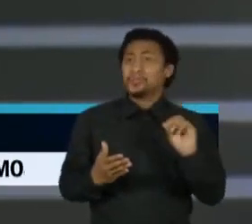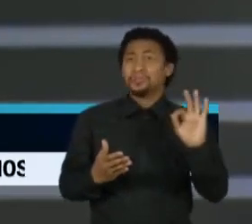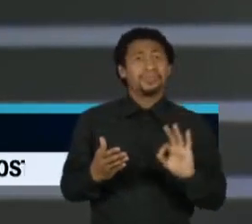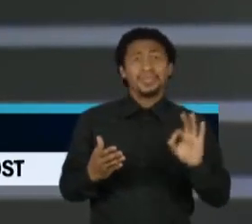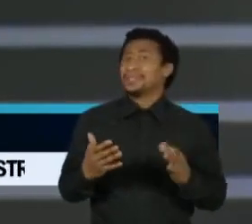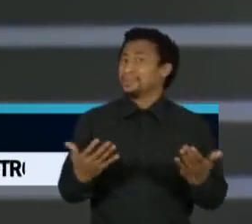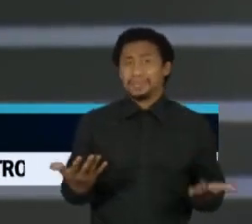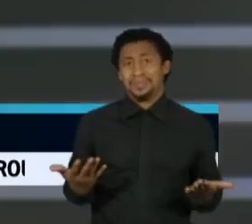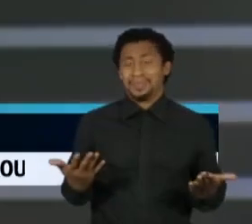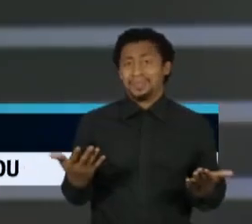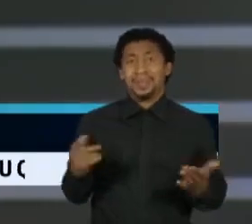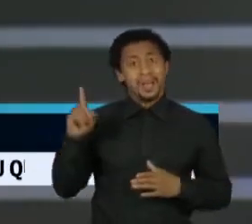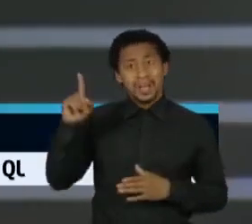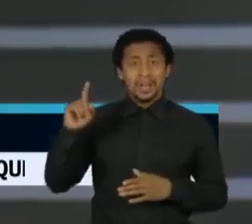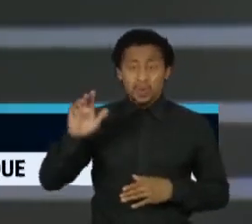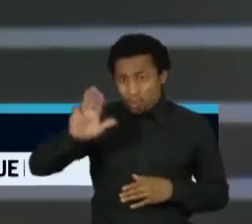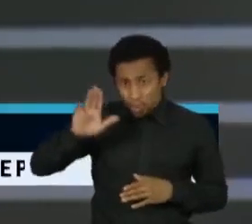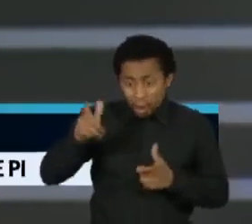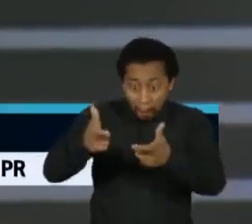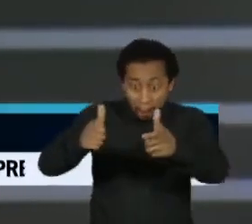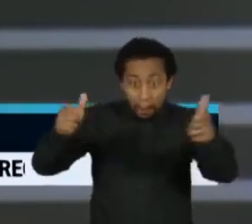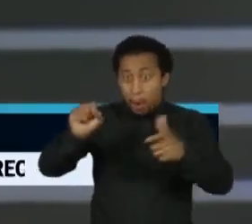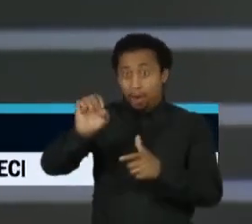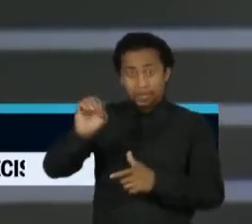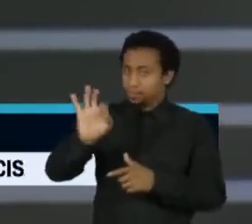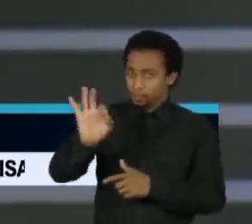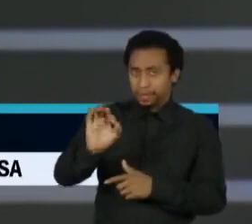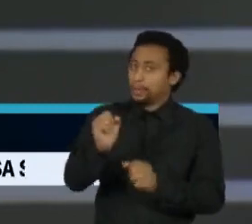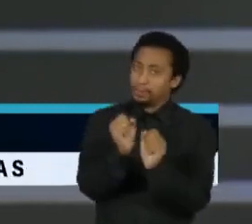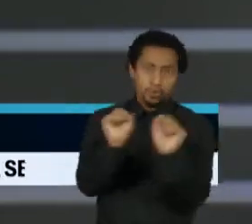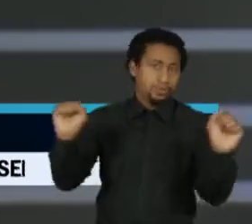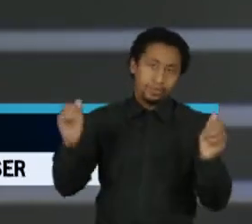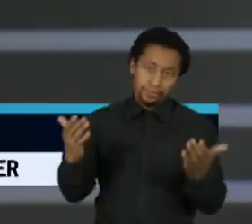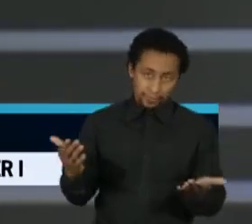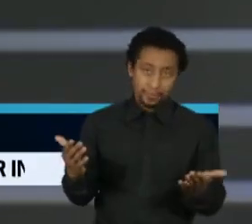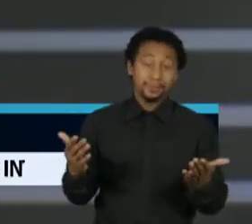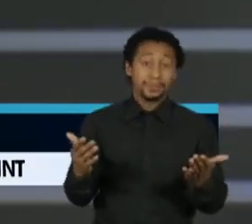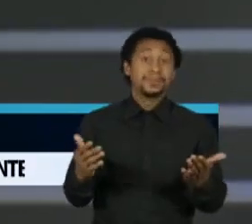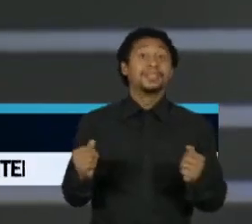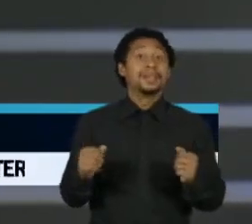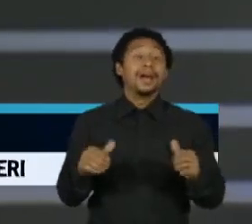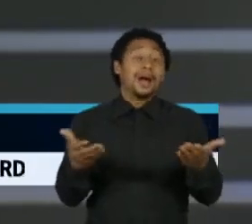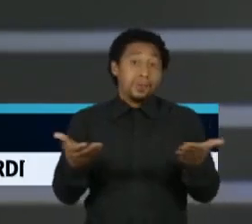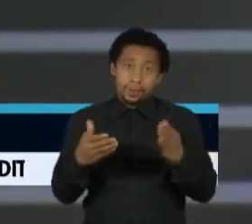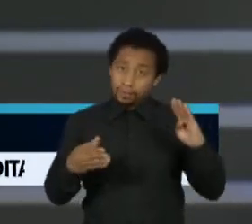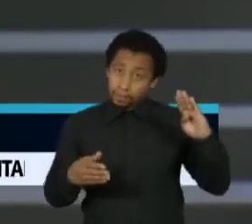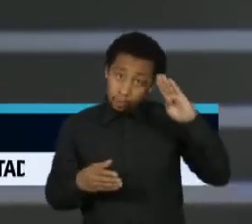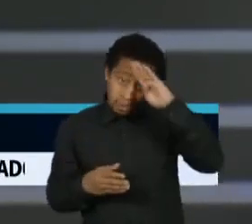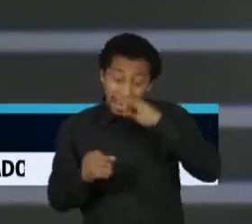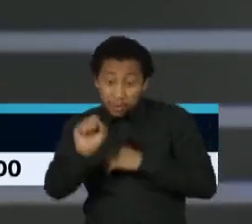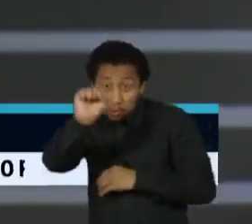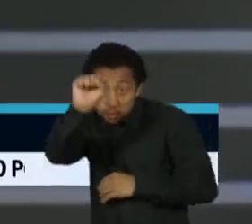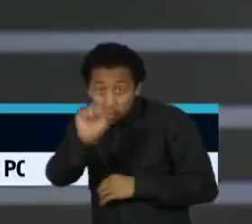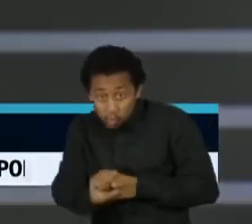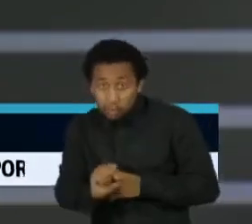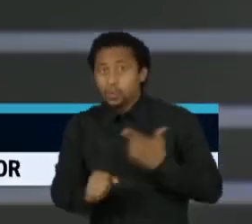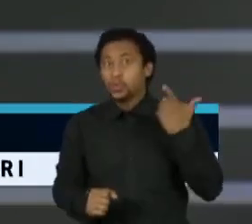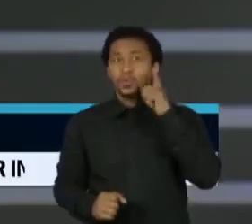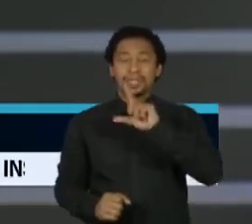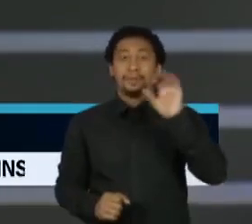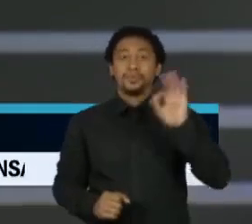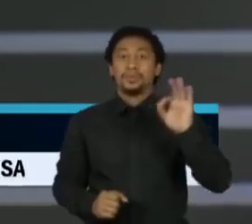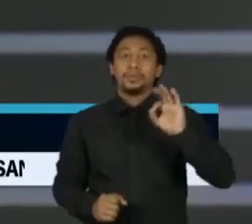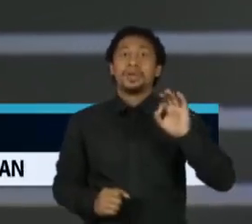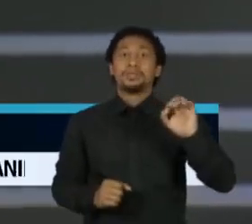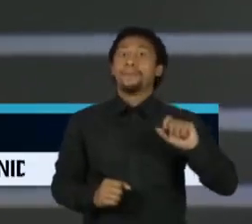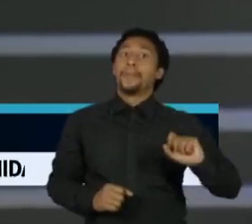Então é difícil ele subir para 80%. E no Sul, o inverso. O Bolsonaro já está muito bem posicionado, muito consolidado. Então o esforço do próprio Bolsonaro para